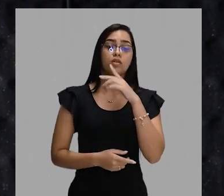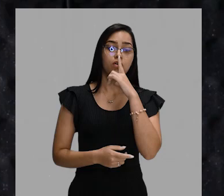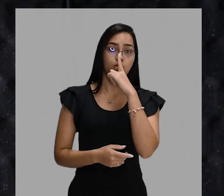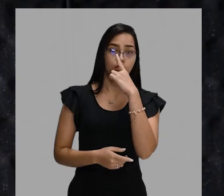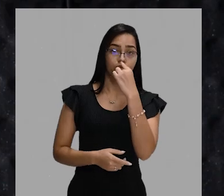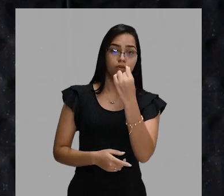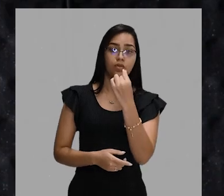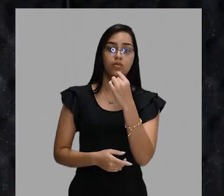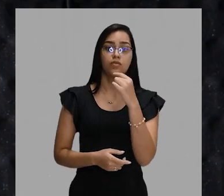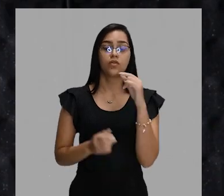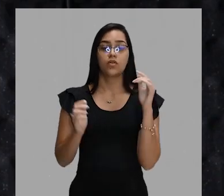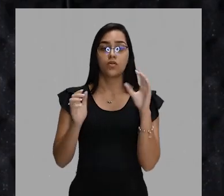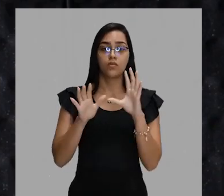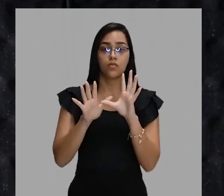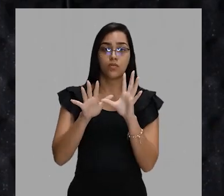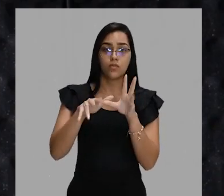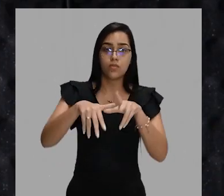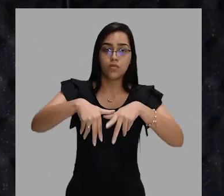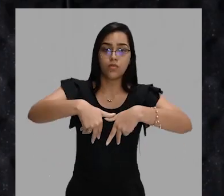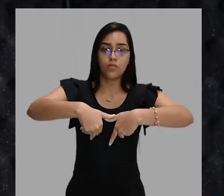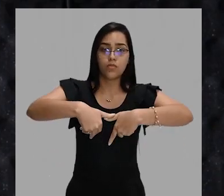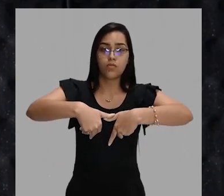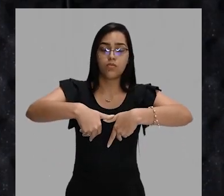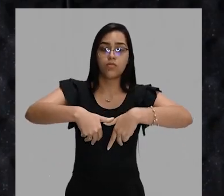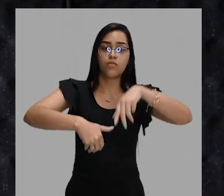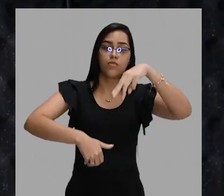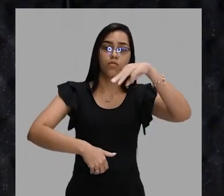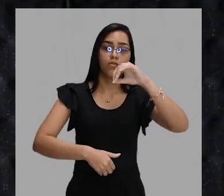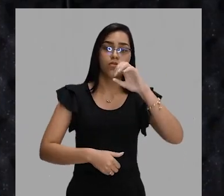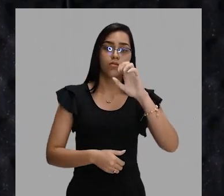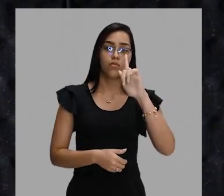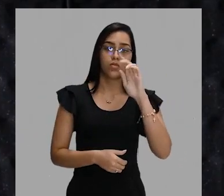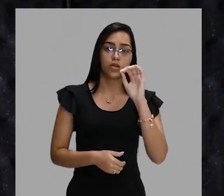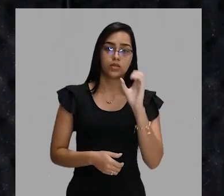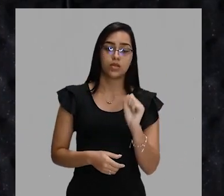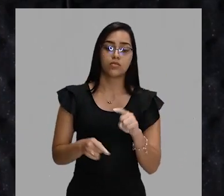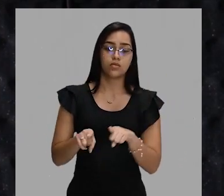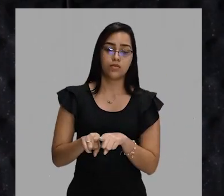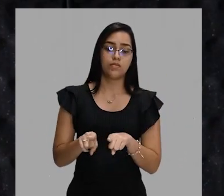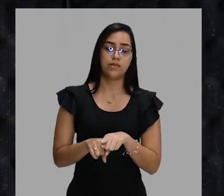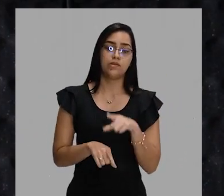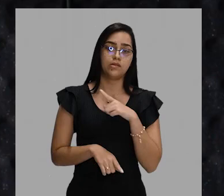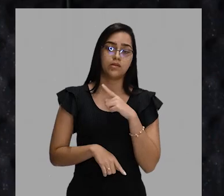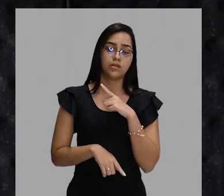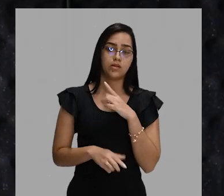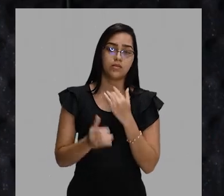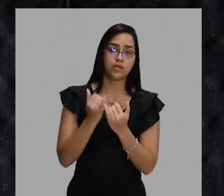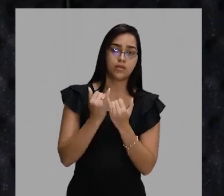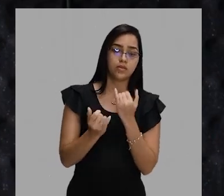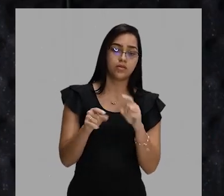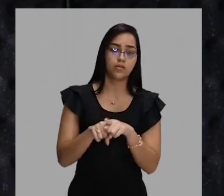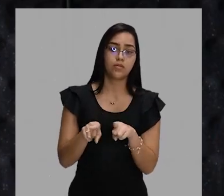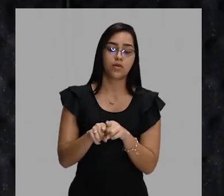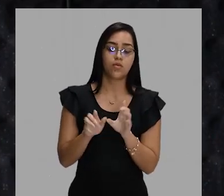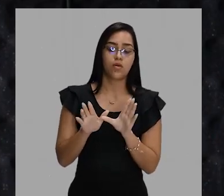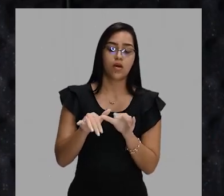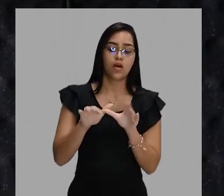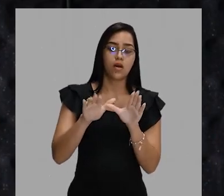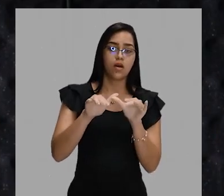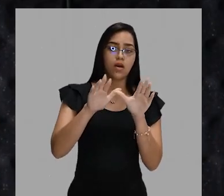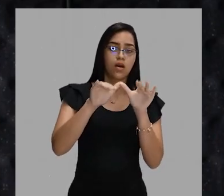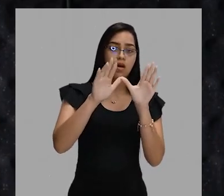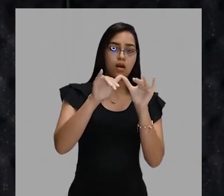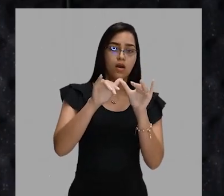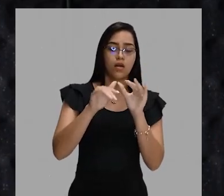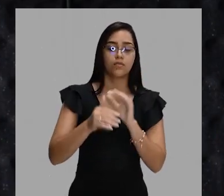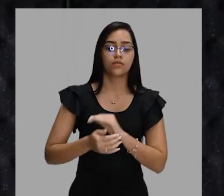golfinhos, morcegos, né? E aí um certo parentesco também com aves.